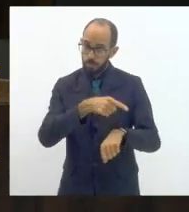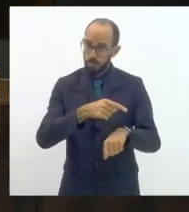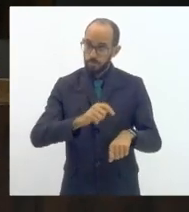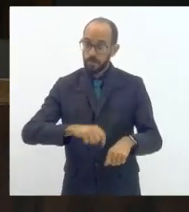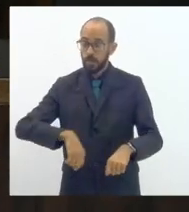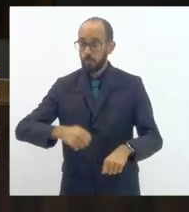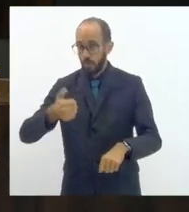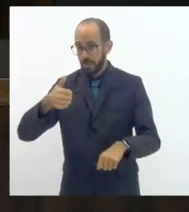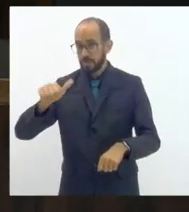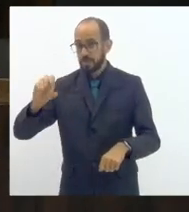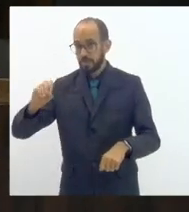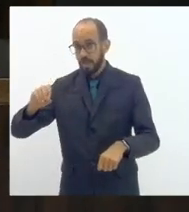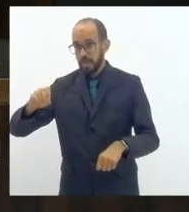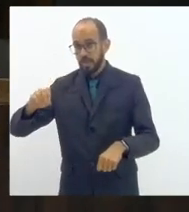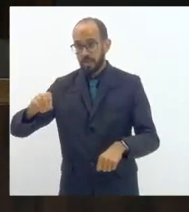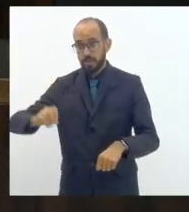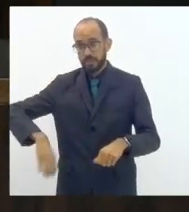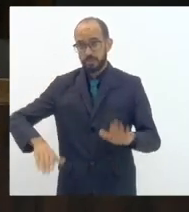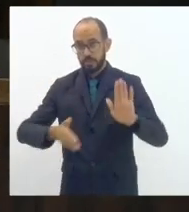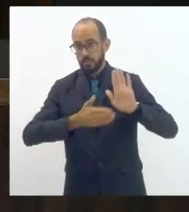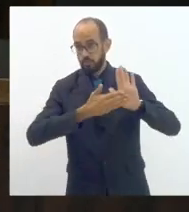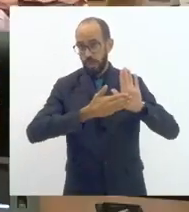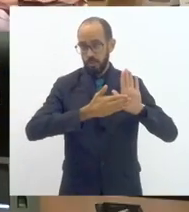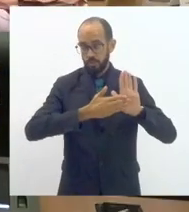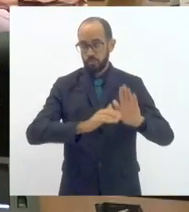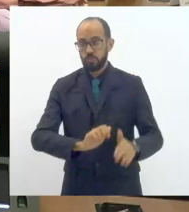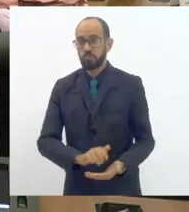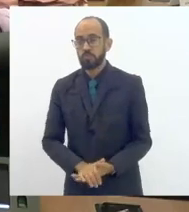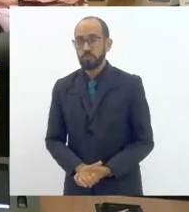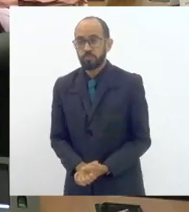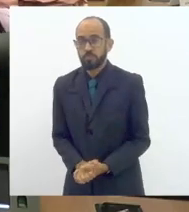que 10 candidatos a declarar. Vai lá.